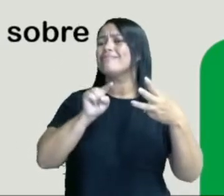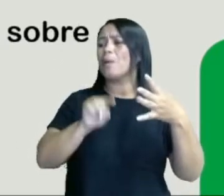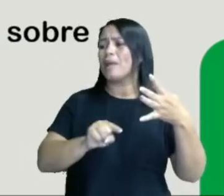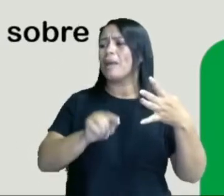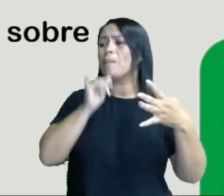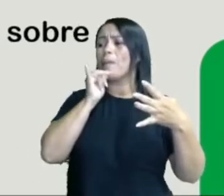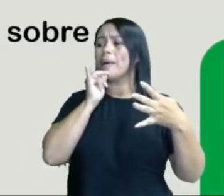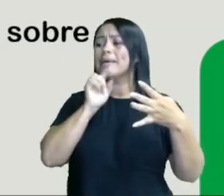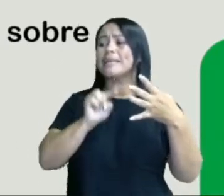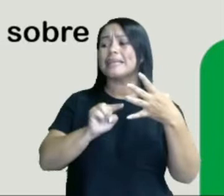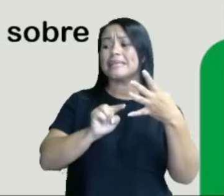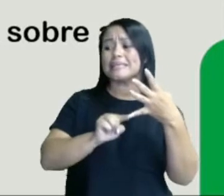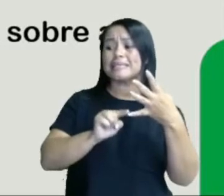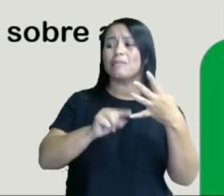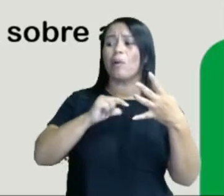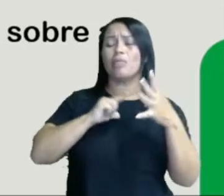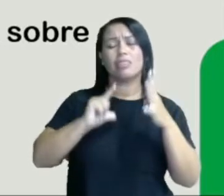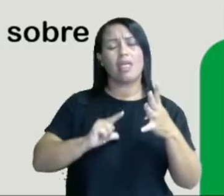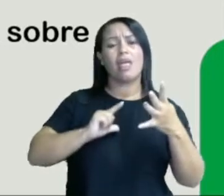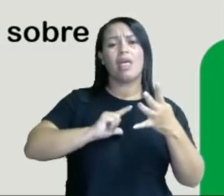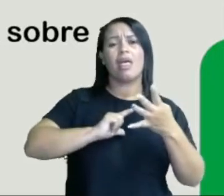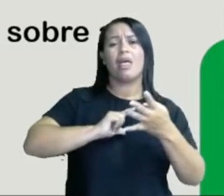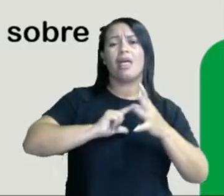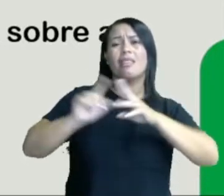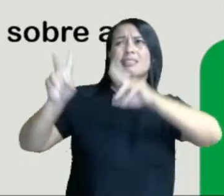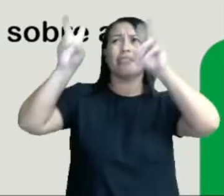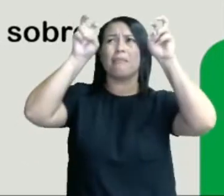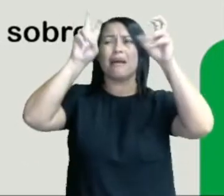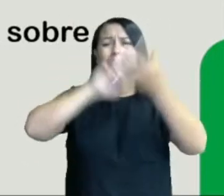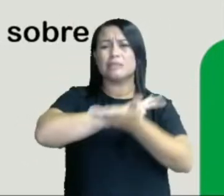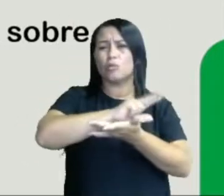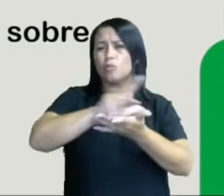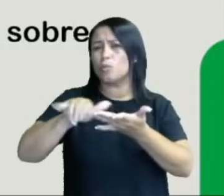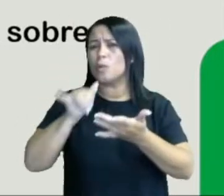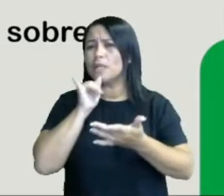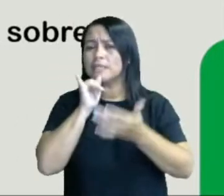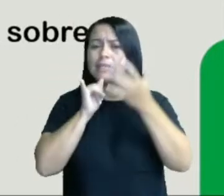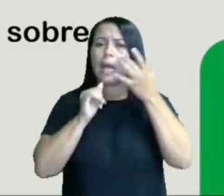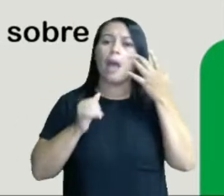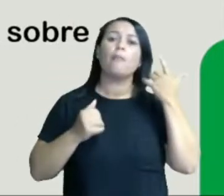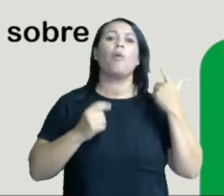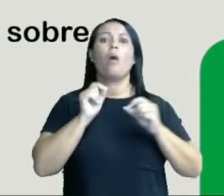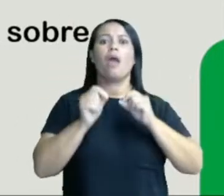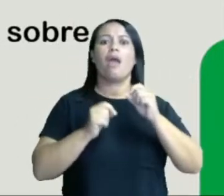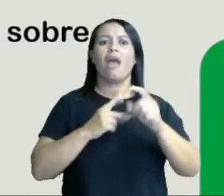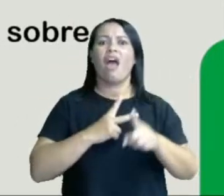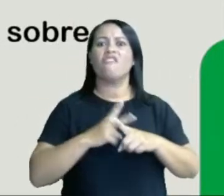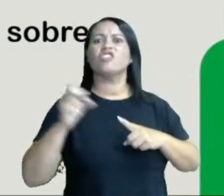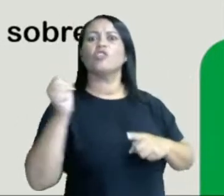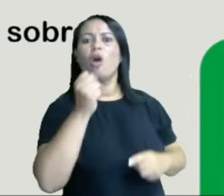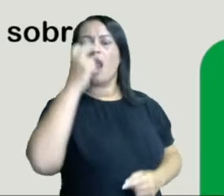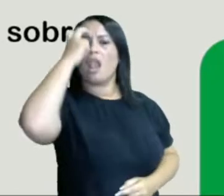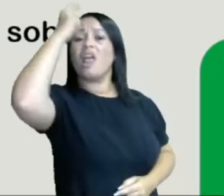quer dizer isso? Podem ter vários temas. Exemplo, a vitória da inteligência sobre a